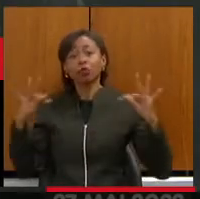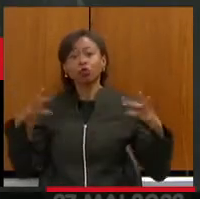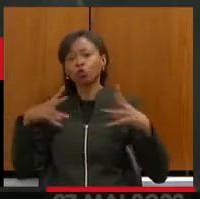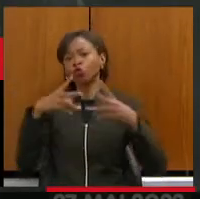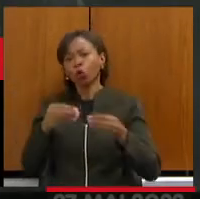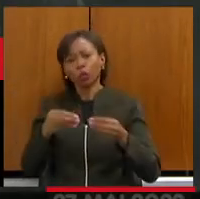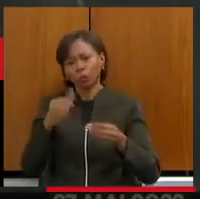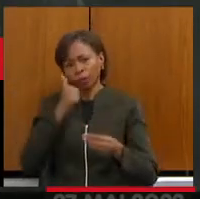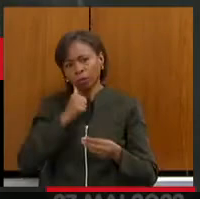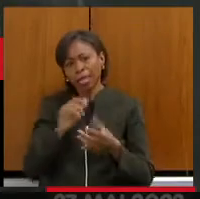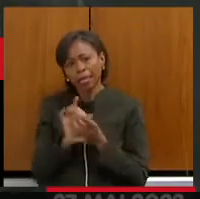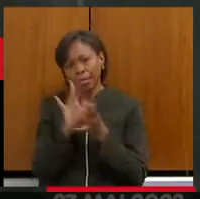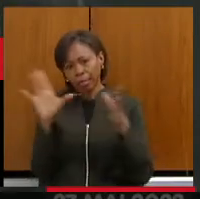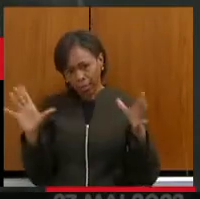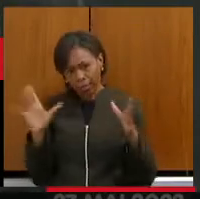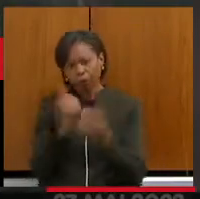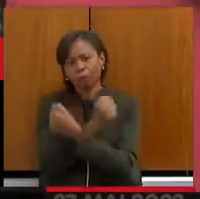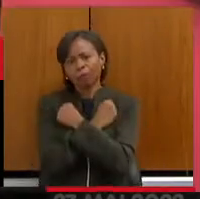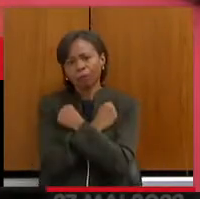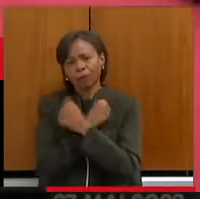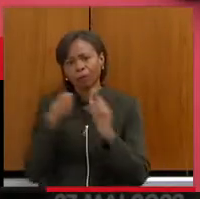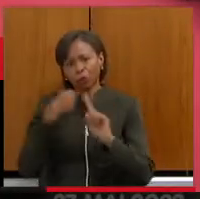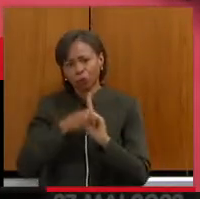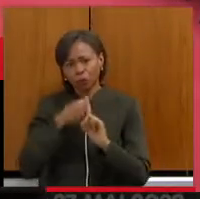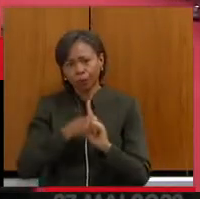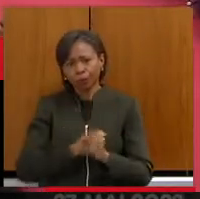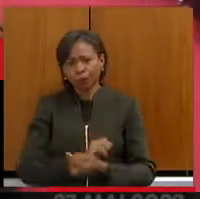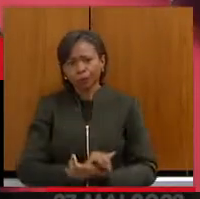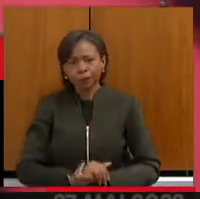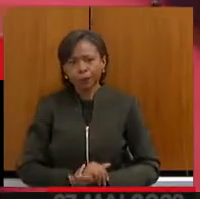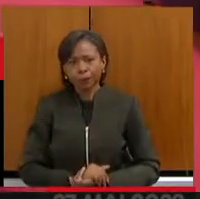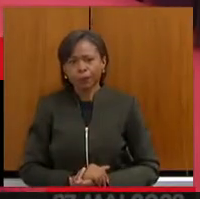isso é deixar nenhuma para trás forte abraço de luta